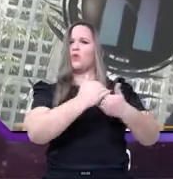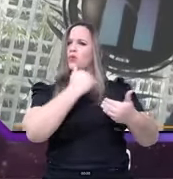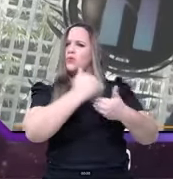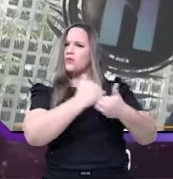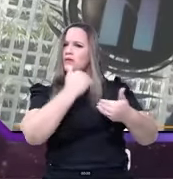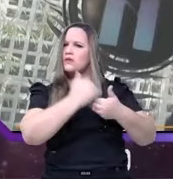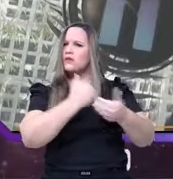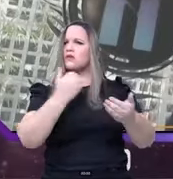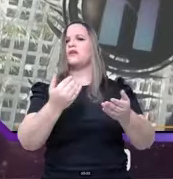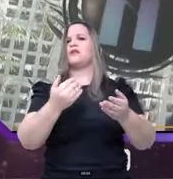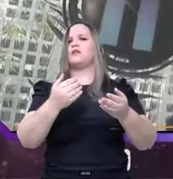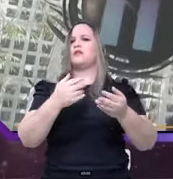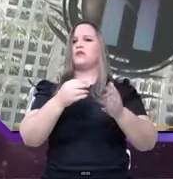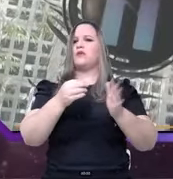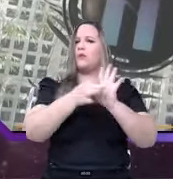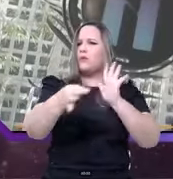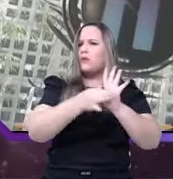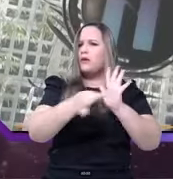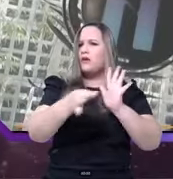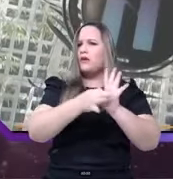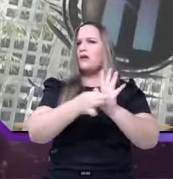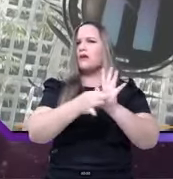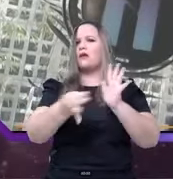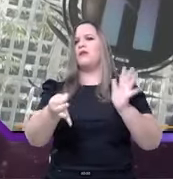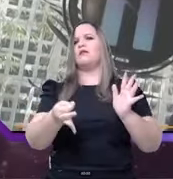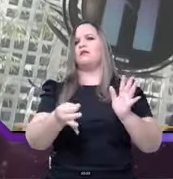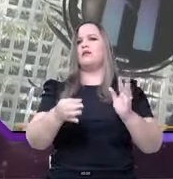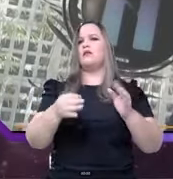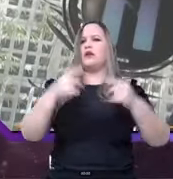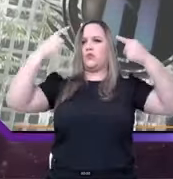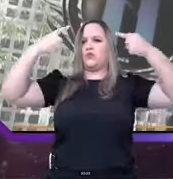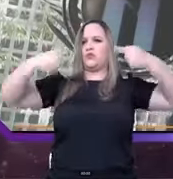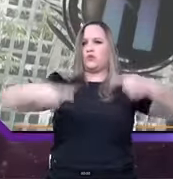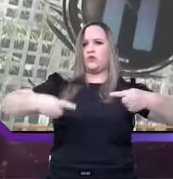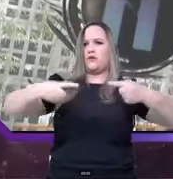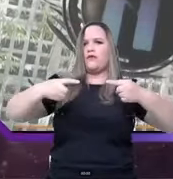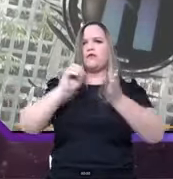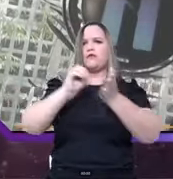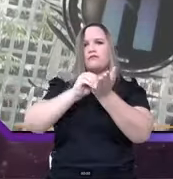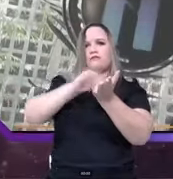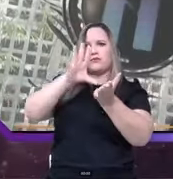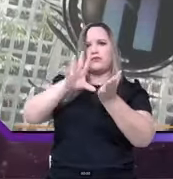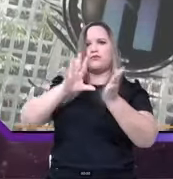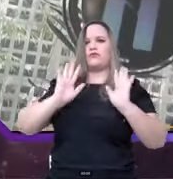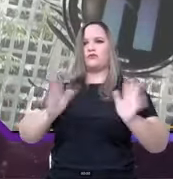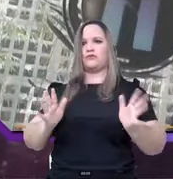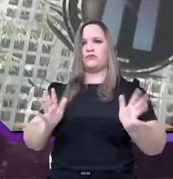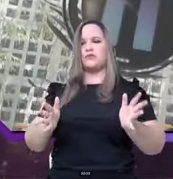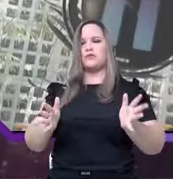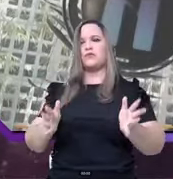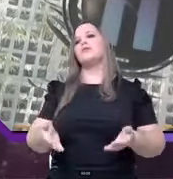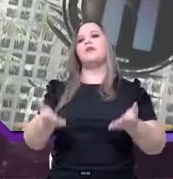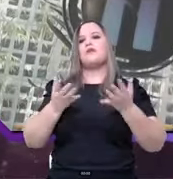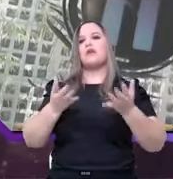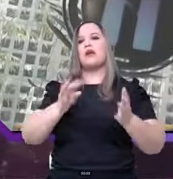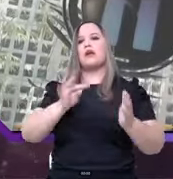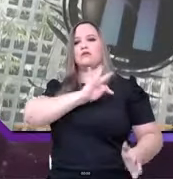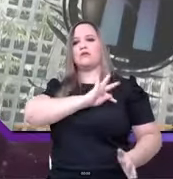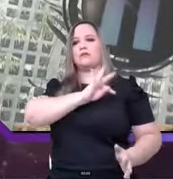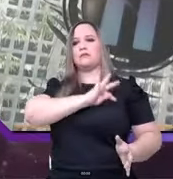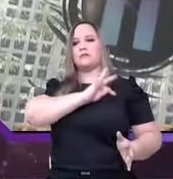para o núcleo de inovação com relação aos desafios lançados. E aí eu gostaria que a técnica passasse, por favor, o vídeo